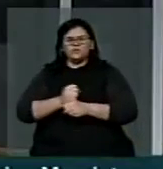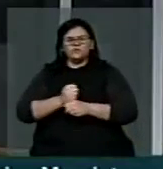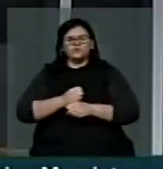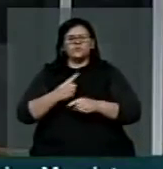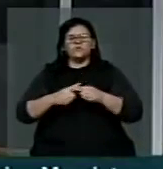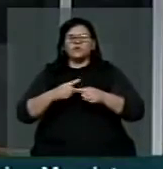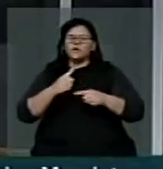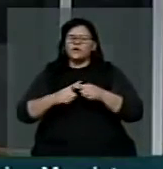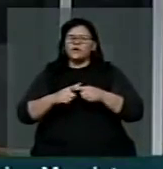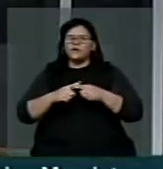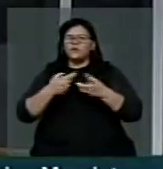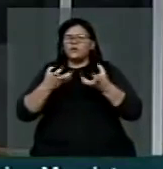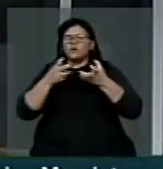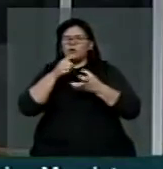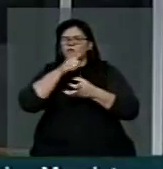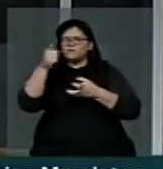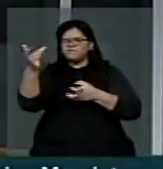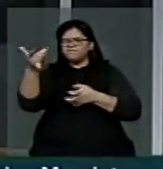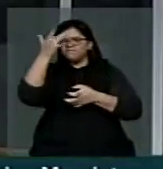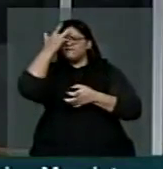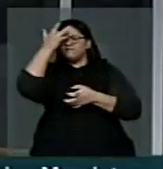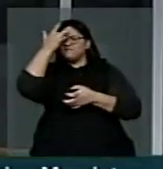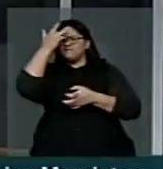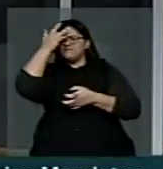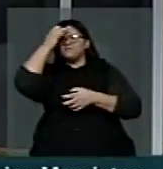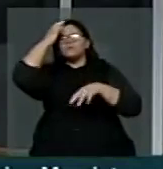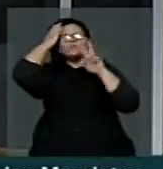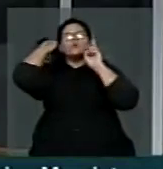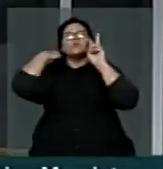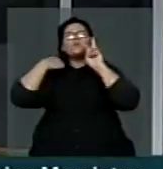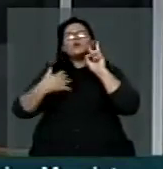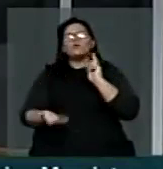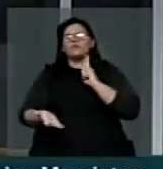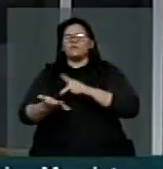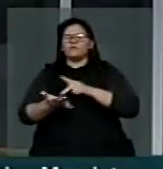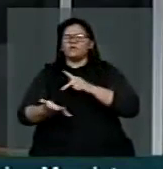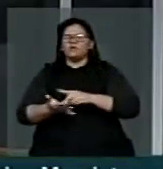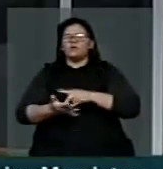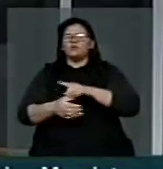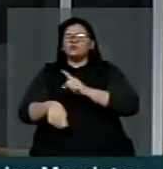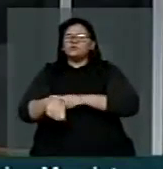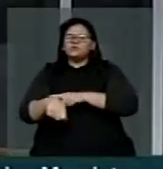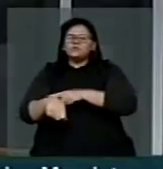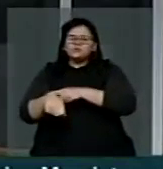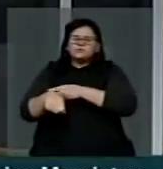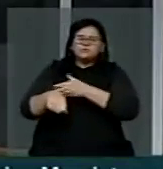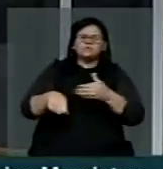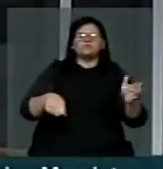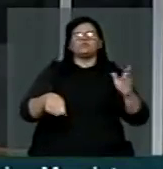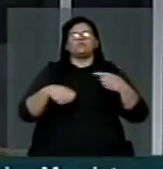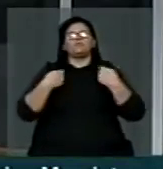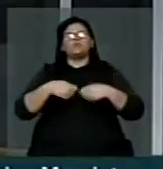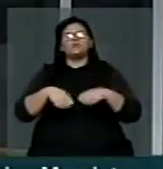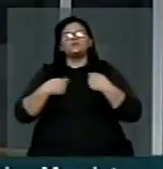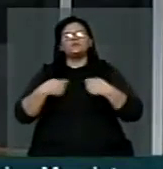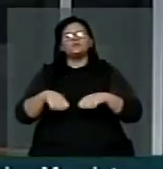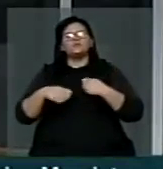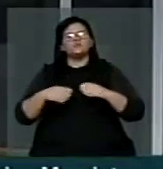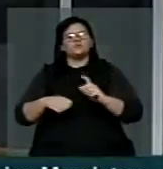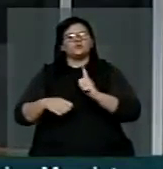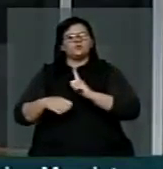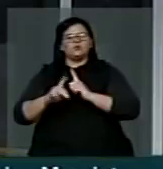que fique guardado na nossa lembrança o tempo que é necessário para